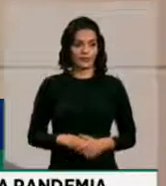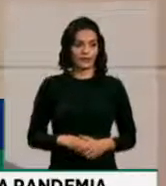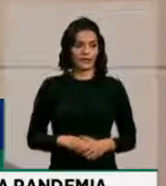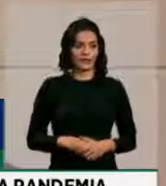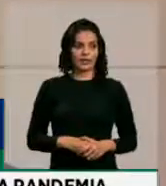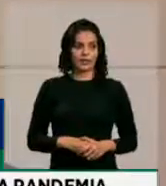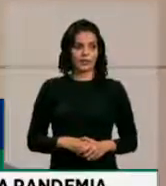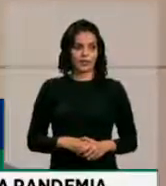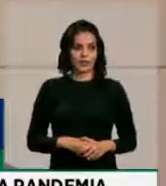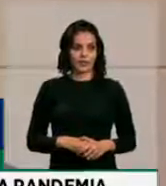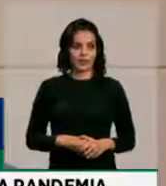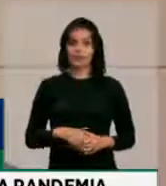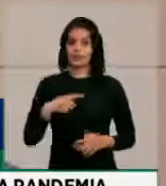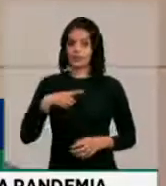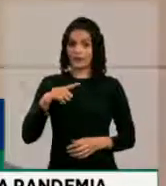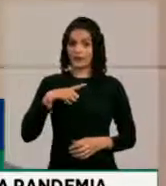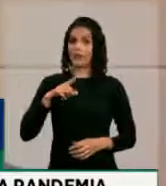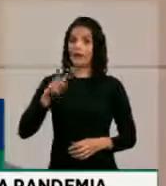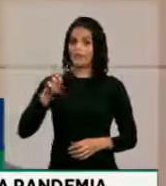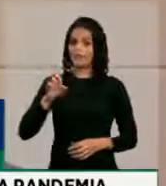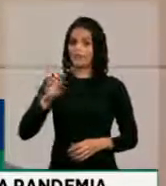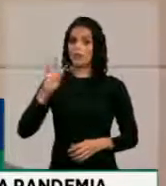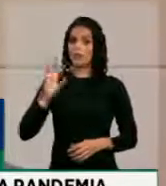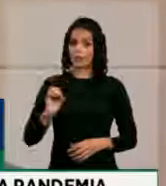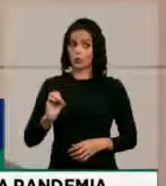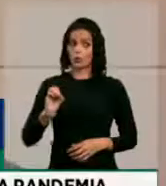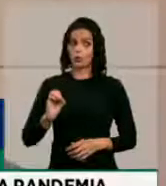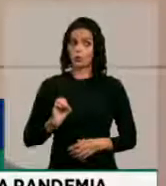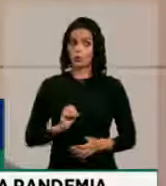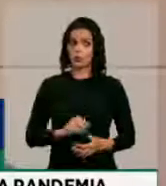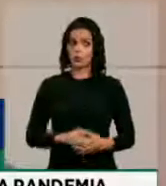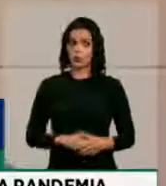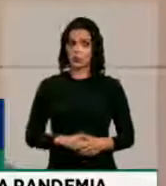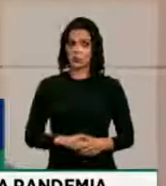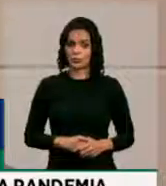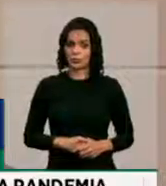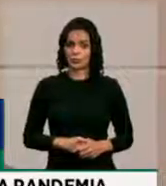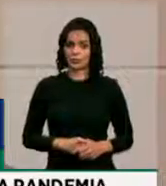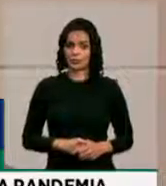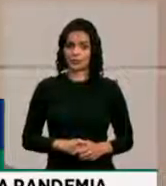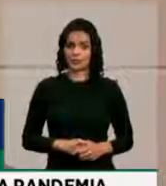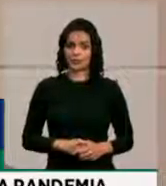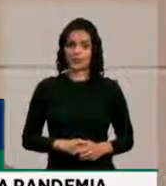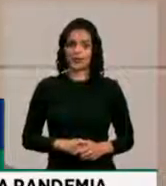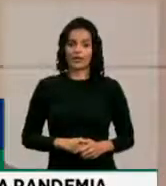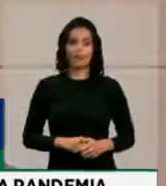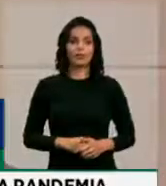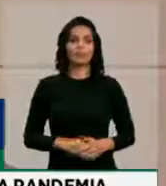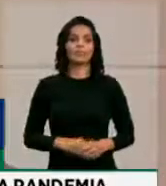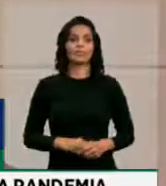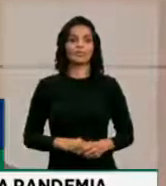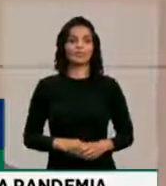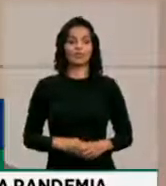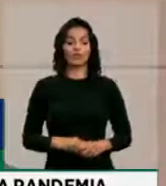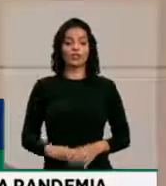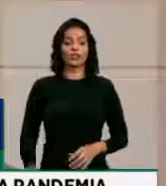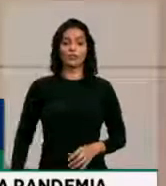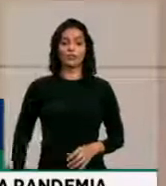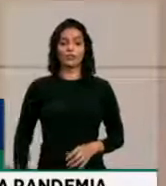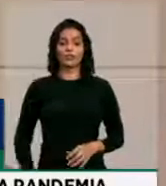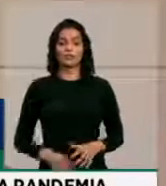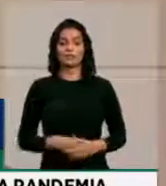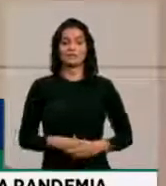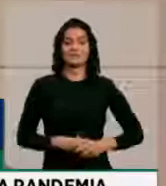vetos inaceitáveis proferidos, apostos pelo presidente da República ao projeto de lei